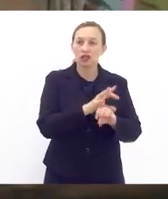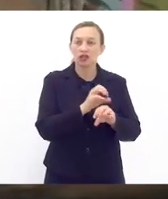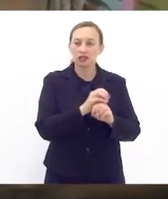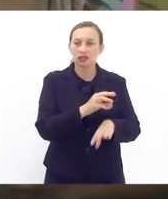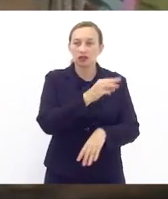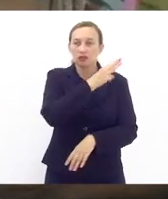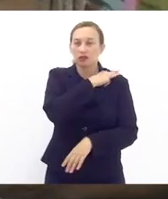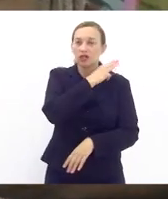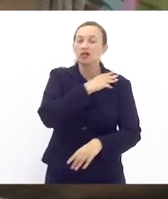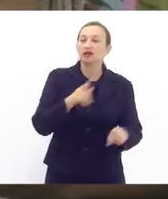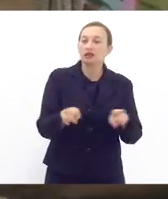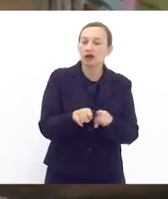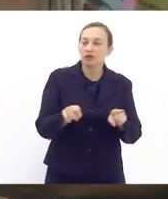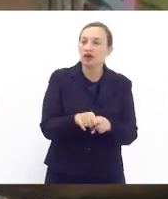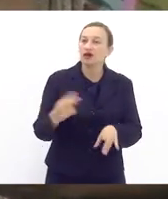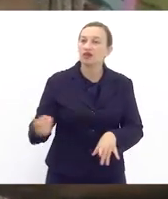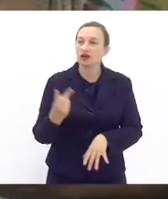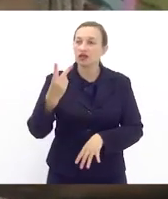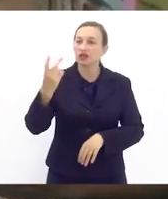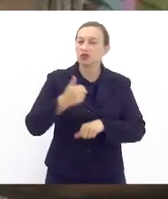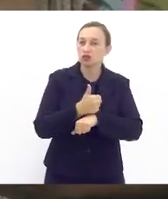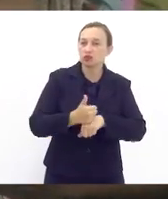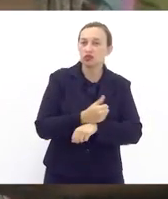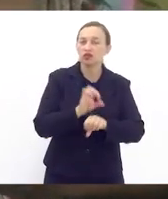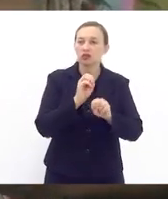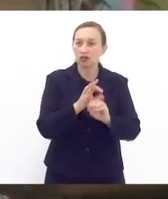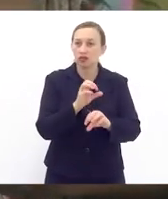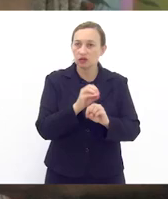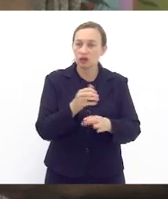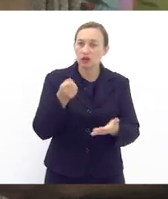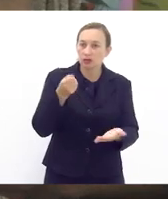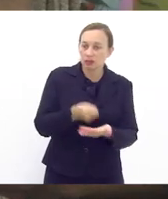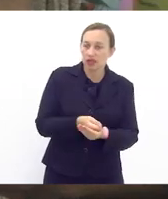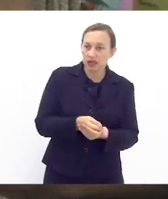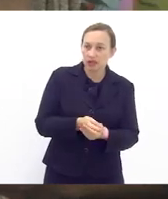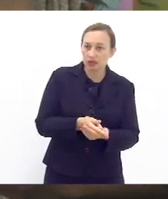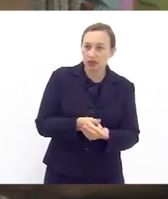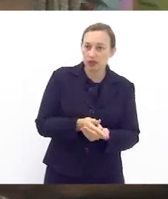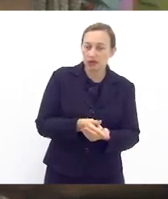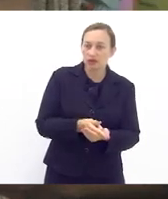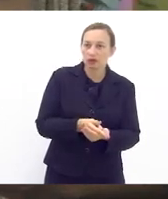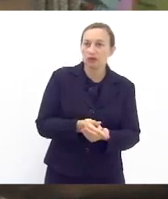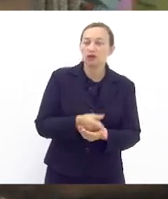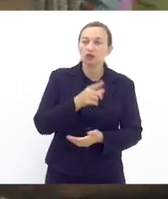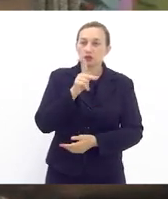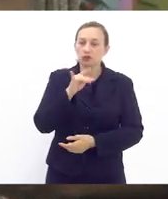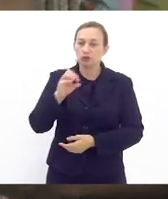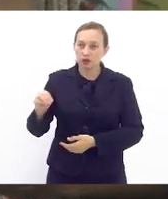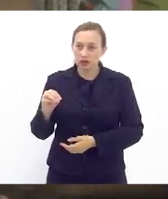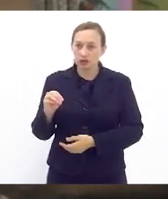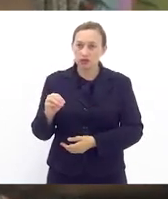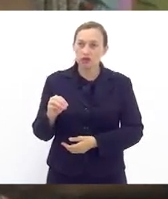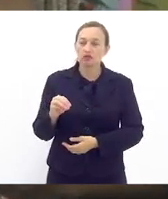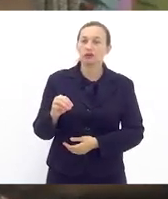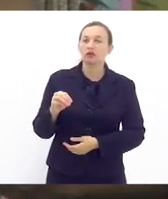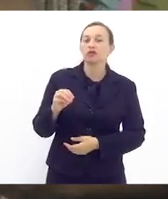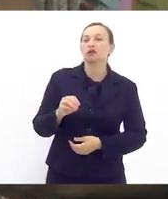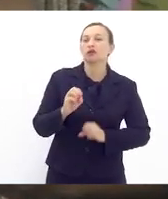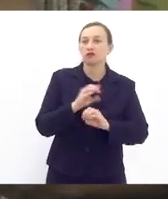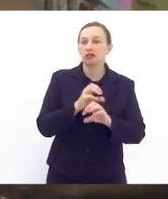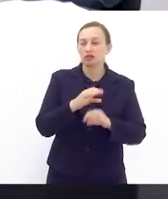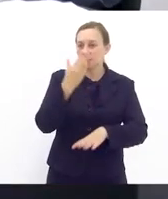a necessidade de valorização dos profissionais de educação como pagamento Nacional do piso Nacional da Educação Muito